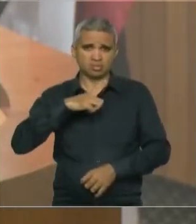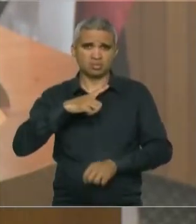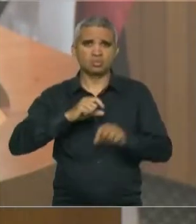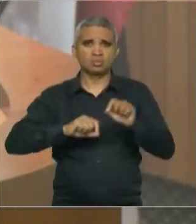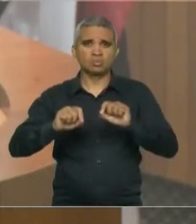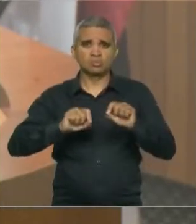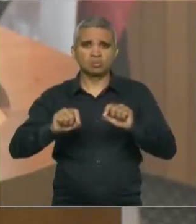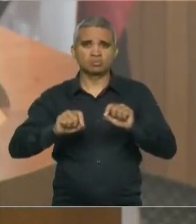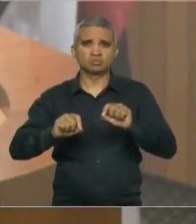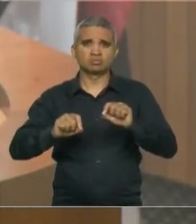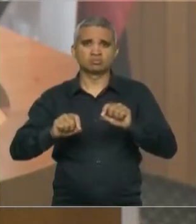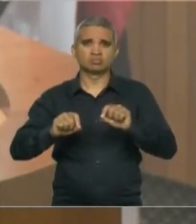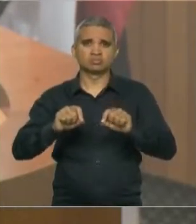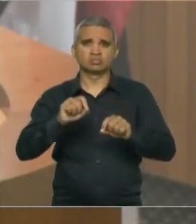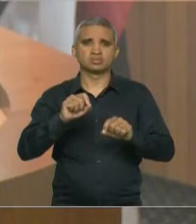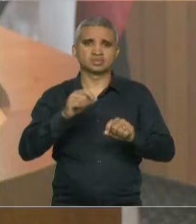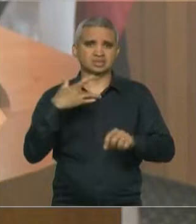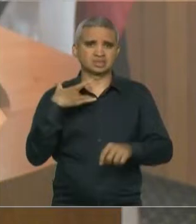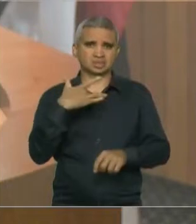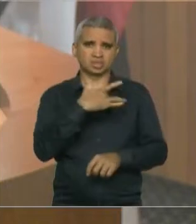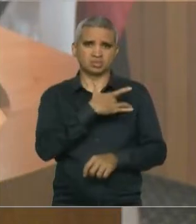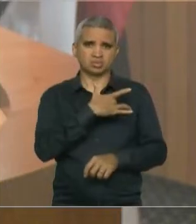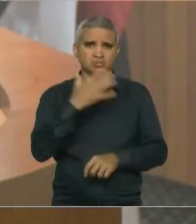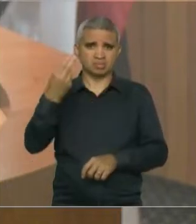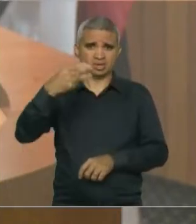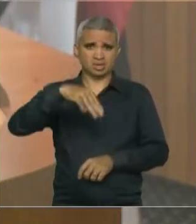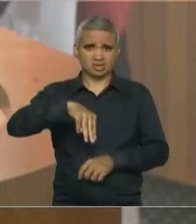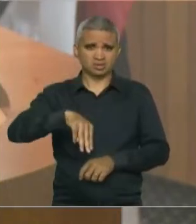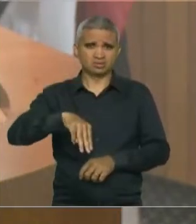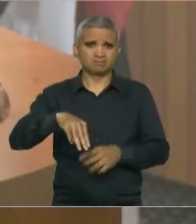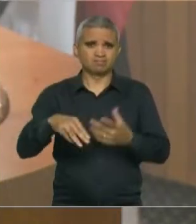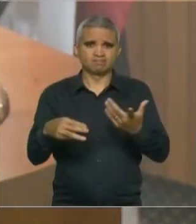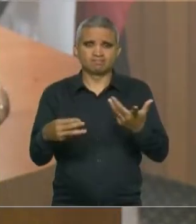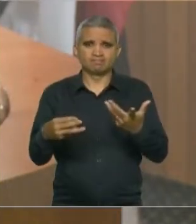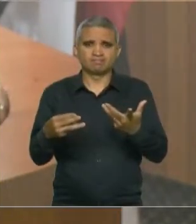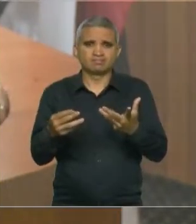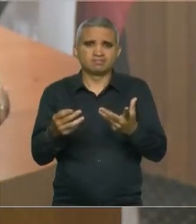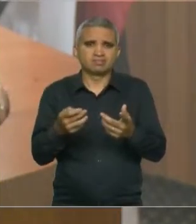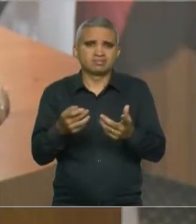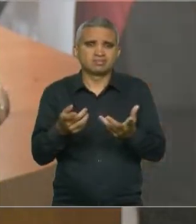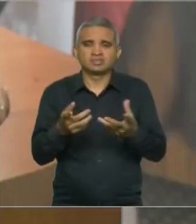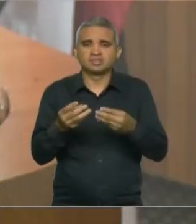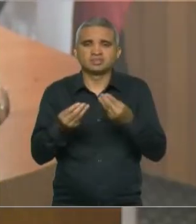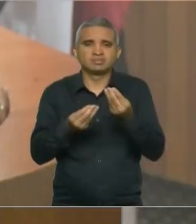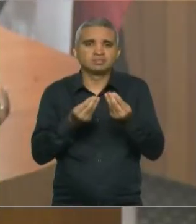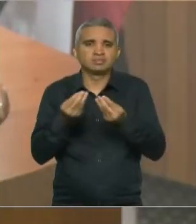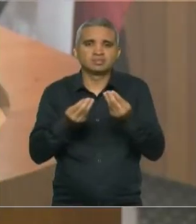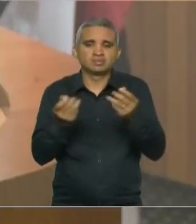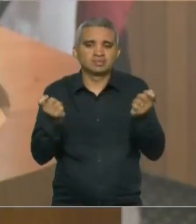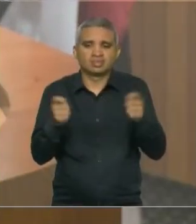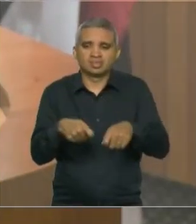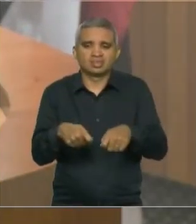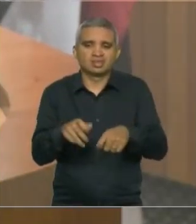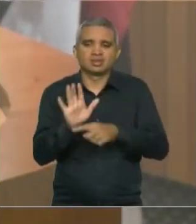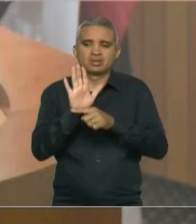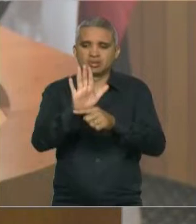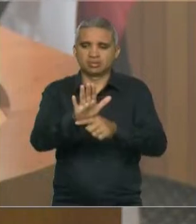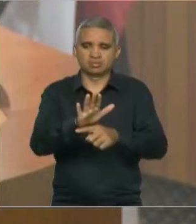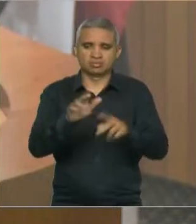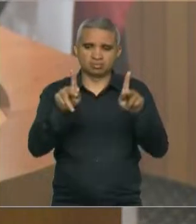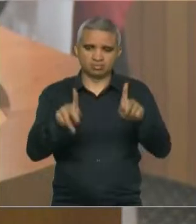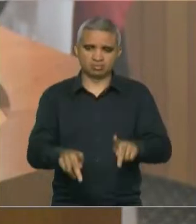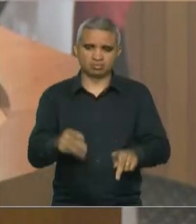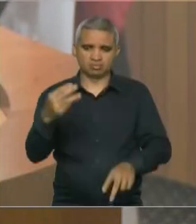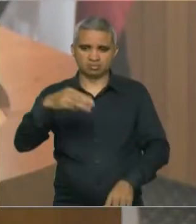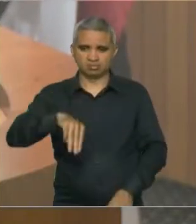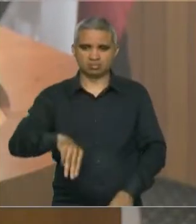sim dizer, anacrônica. Ela é insuficiente para as necessidades da população, mas ela também foi